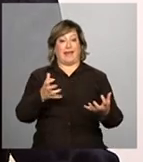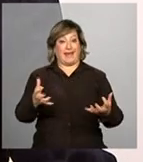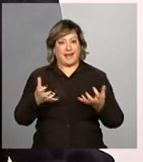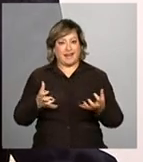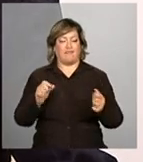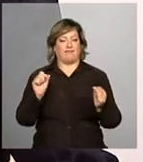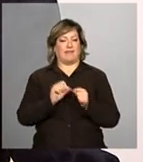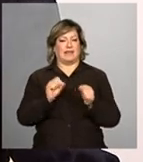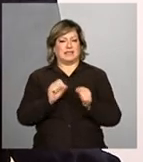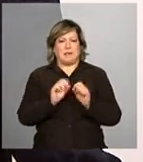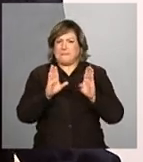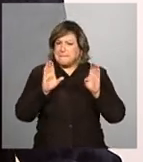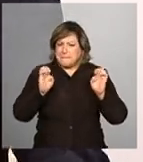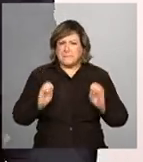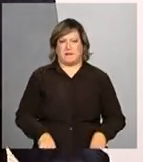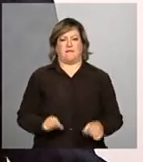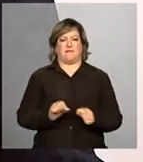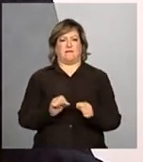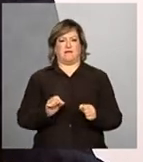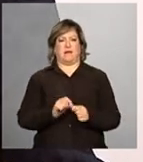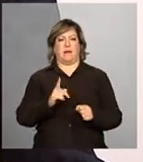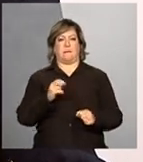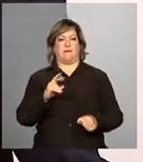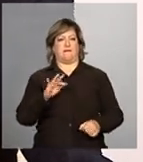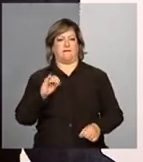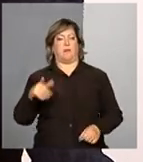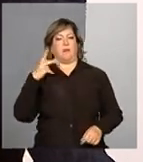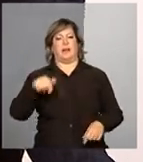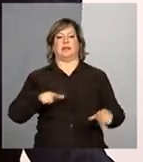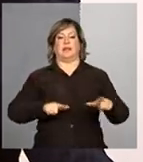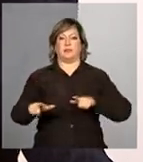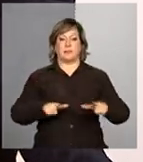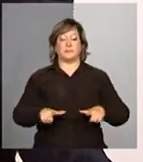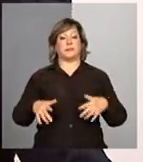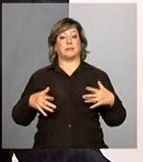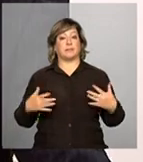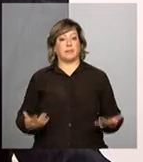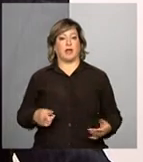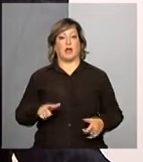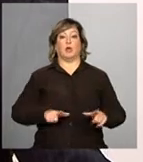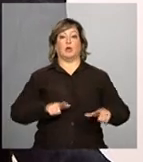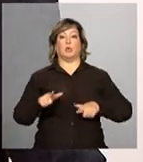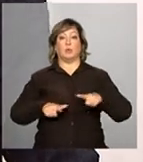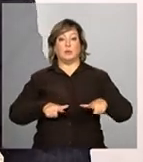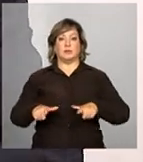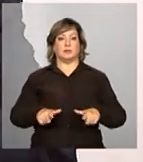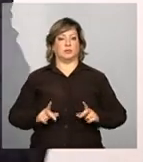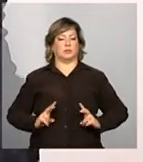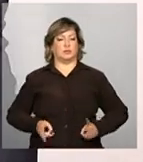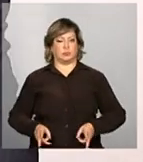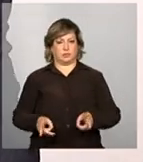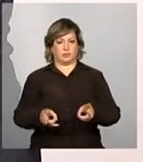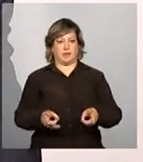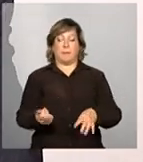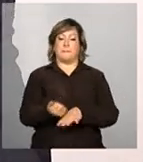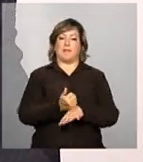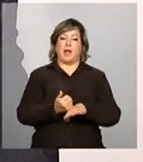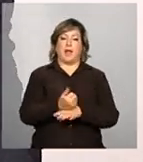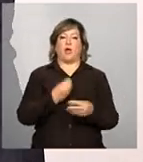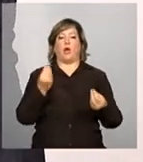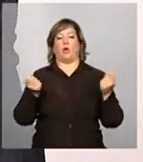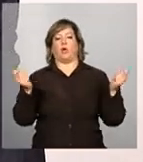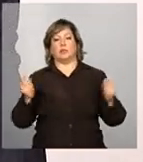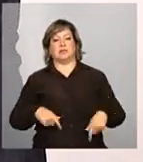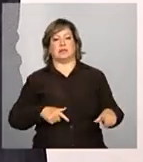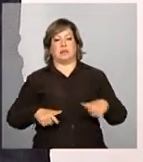querer tem que fazer bem feito tem perfil para trabalhar e aí tem que ser uma luta concomitante cobro melhores condições de